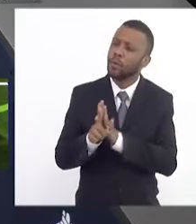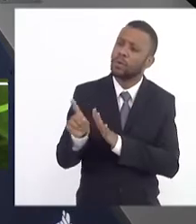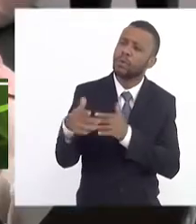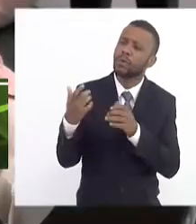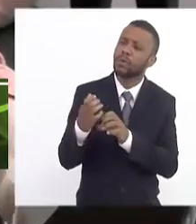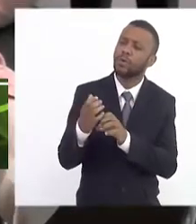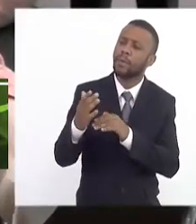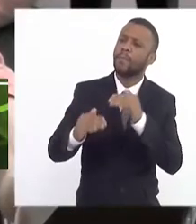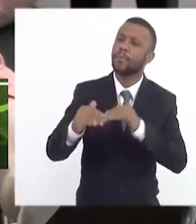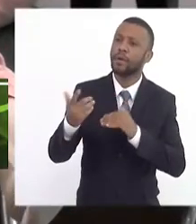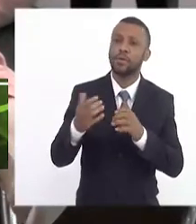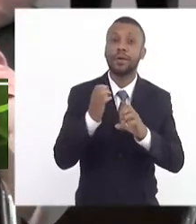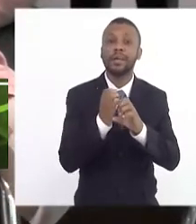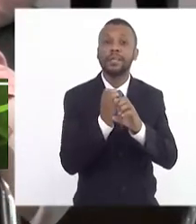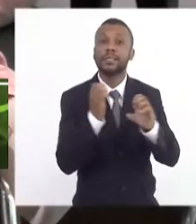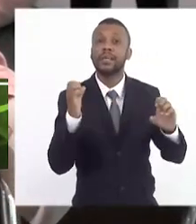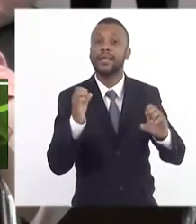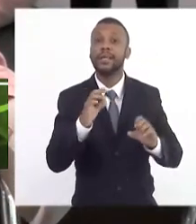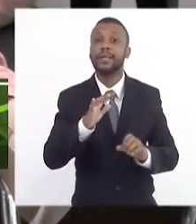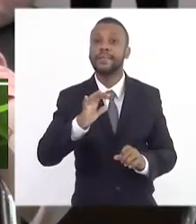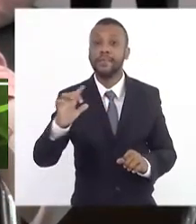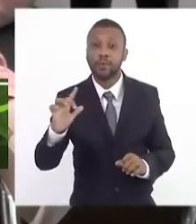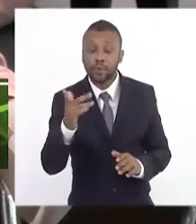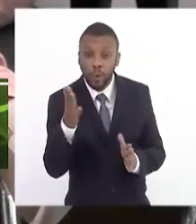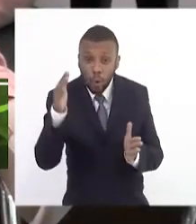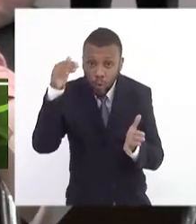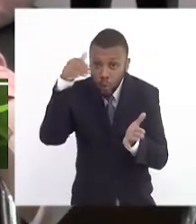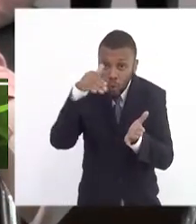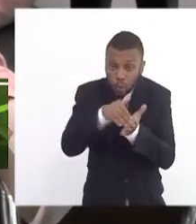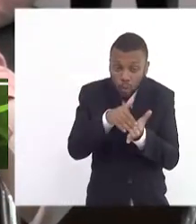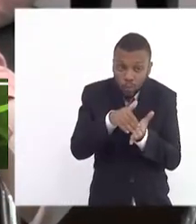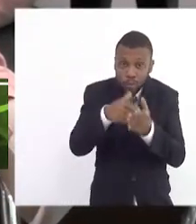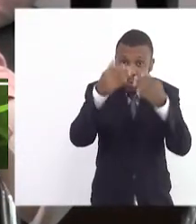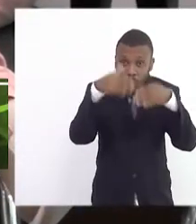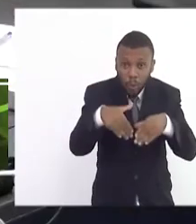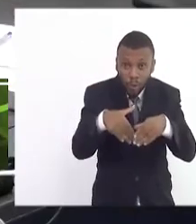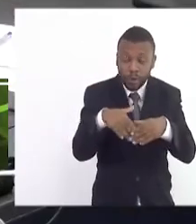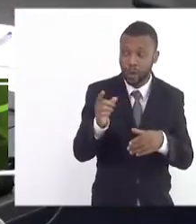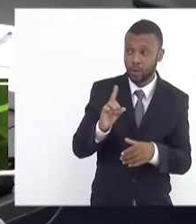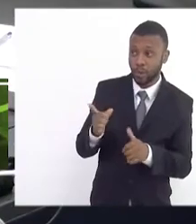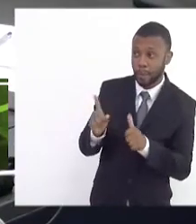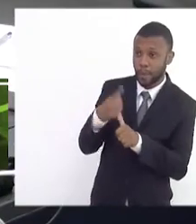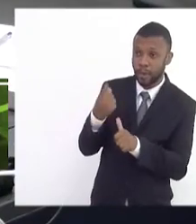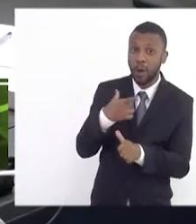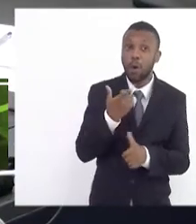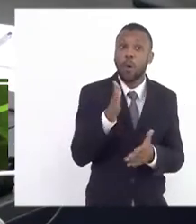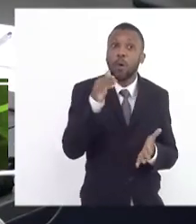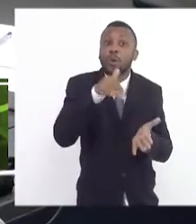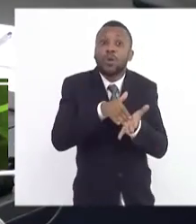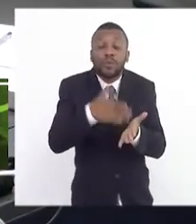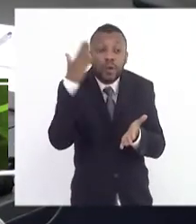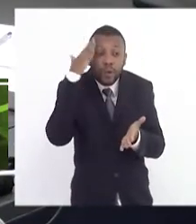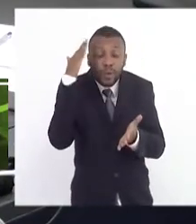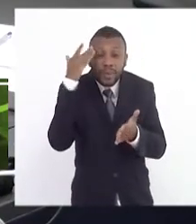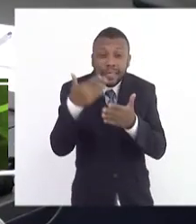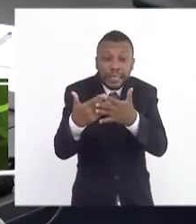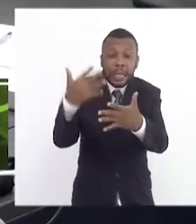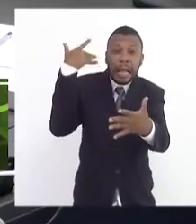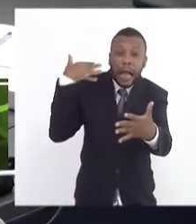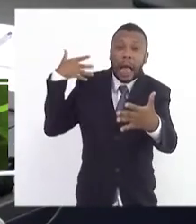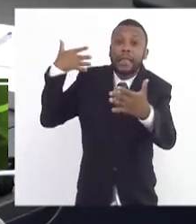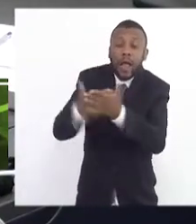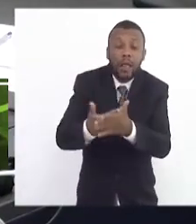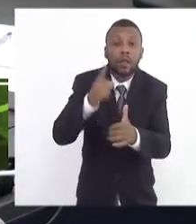civil. Último concurso. Não, mas foi o primeiro. Não, o último que eu tenho conhecimento, sim, de lá para cá. Sim. Eu passei no